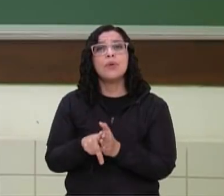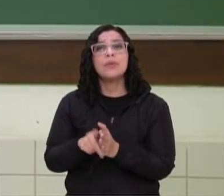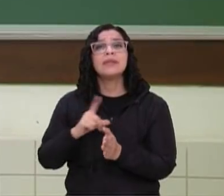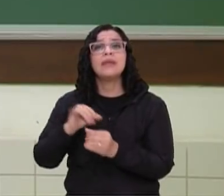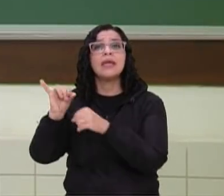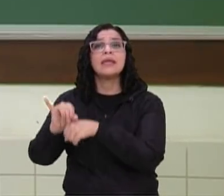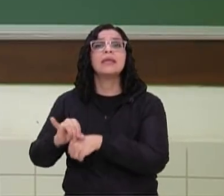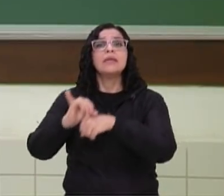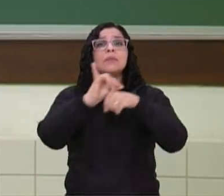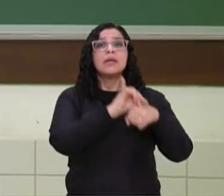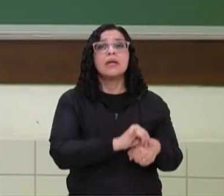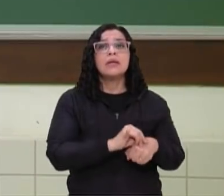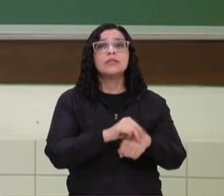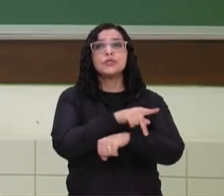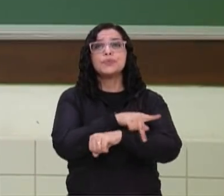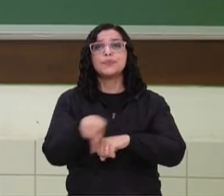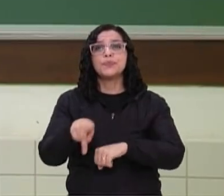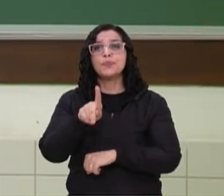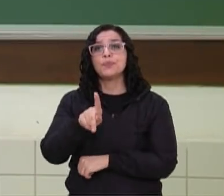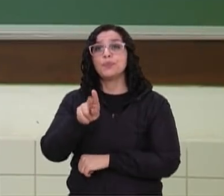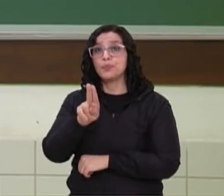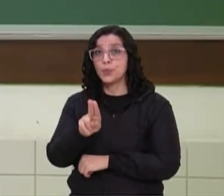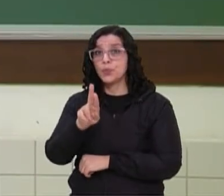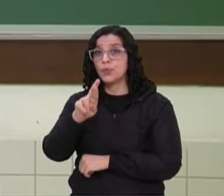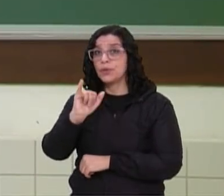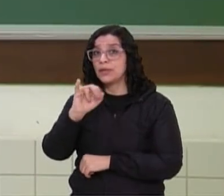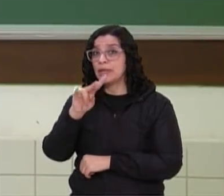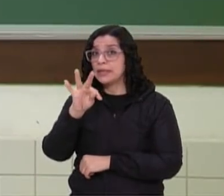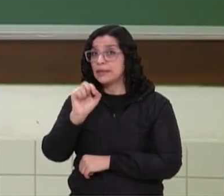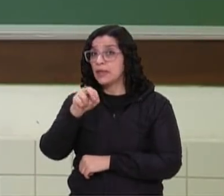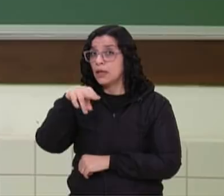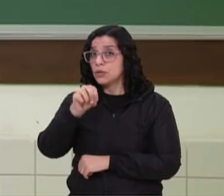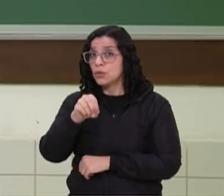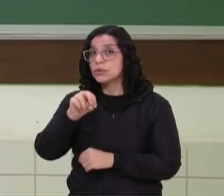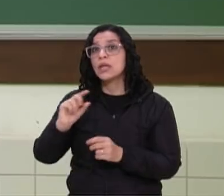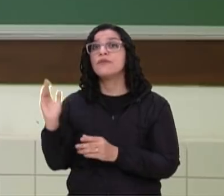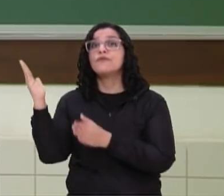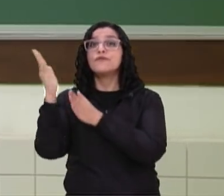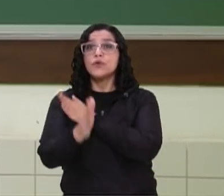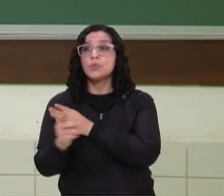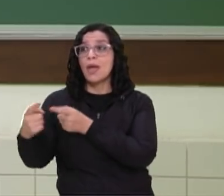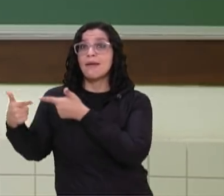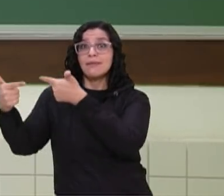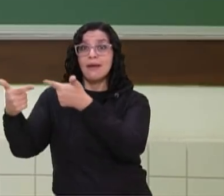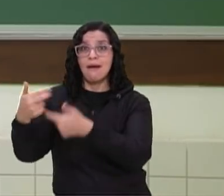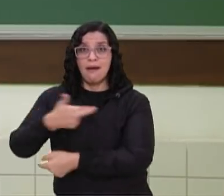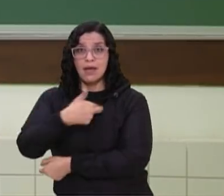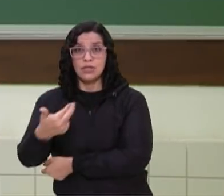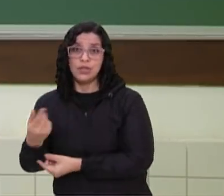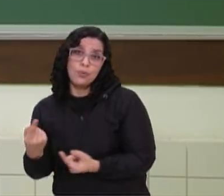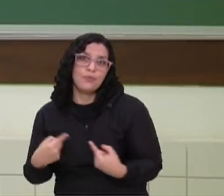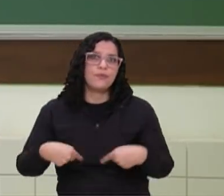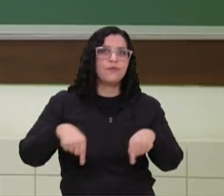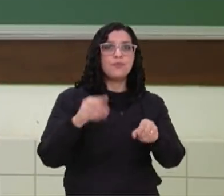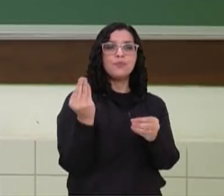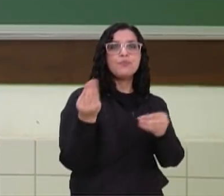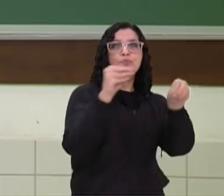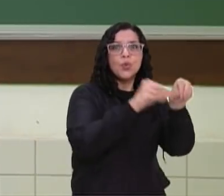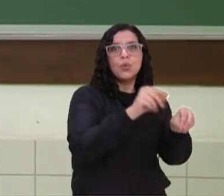imigrantes puritanos que fugiam das guerras religiosas na Inglaterra e na Europa e procuravam um lugar onde eles pudessem